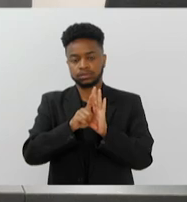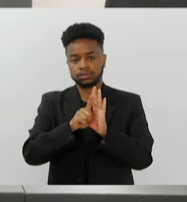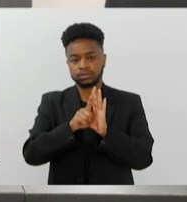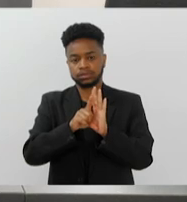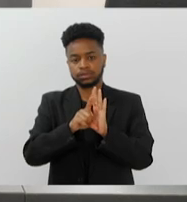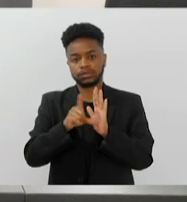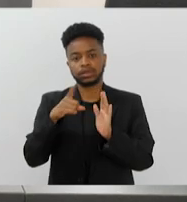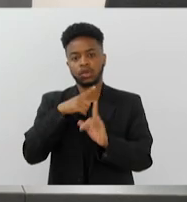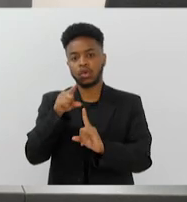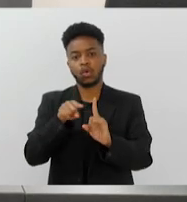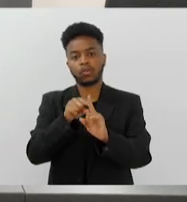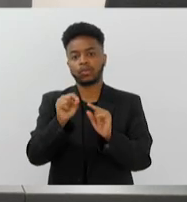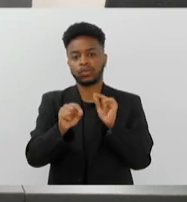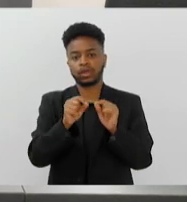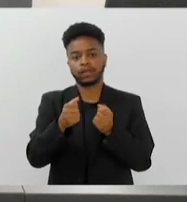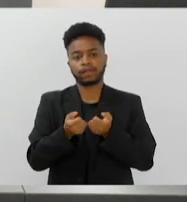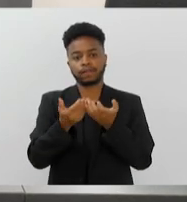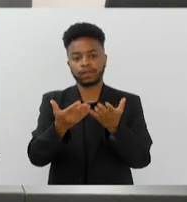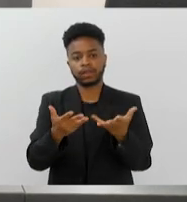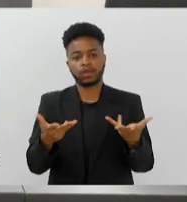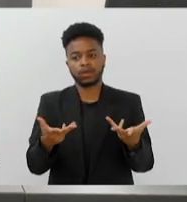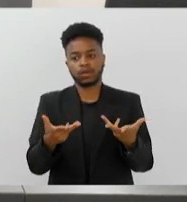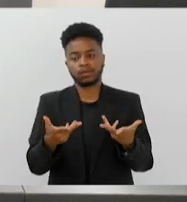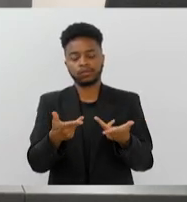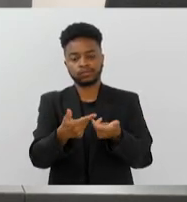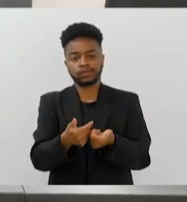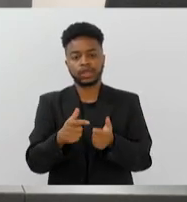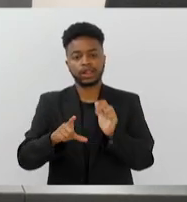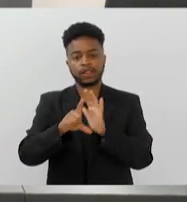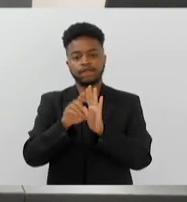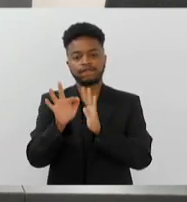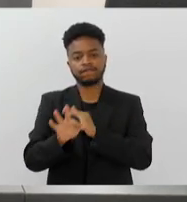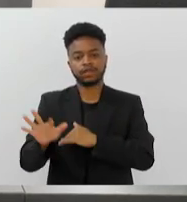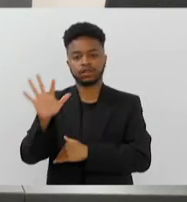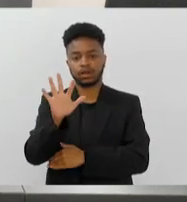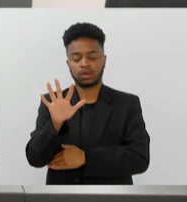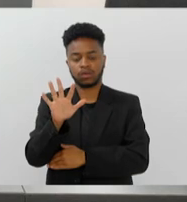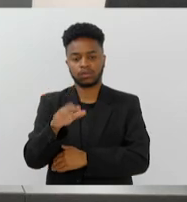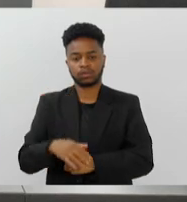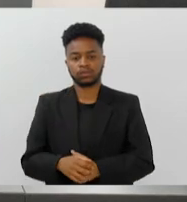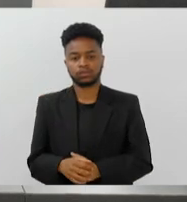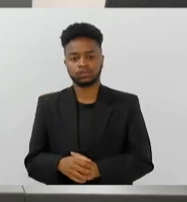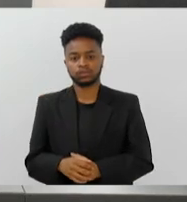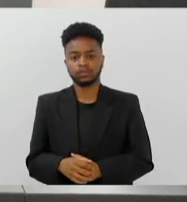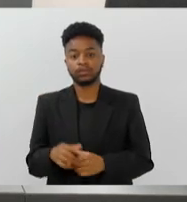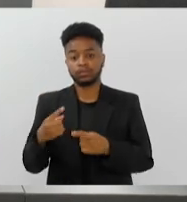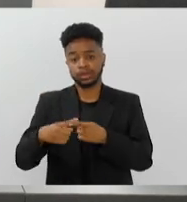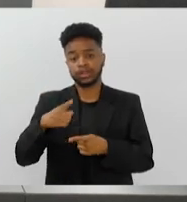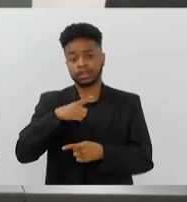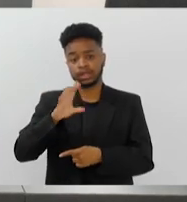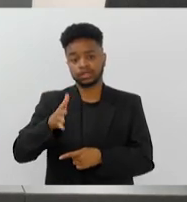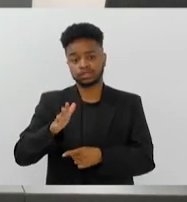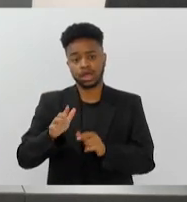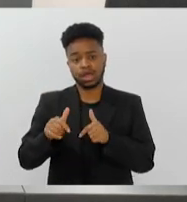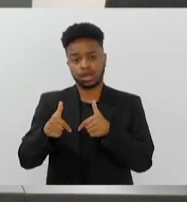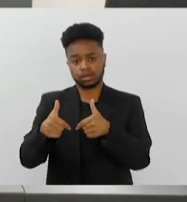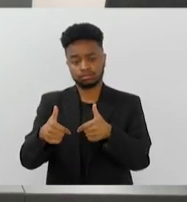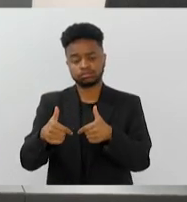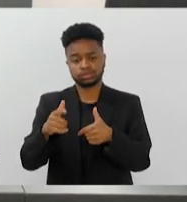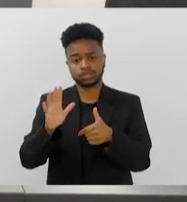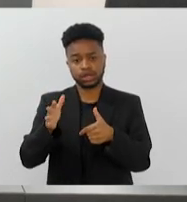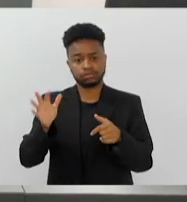a missão de garantir uma eficácia a um dispositivo da lei federal, que já tem eficácia por si só.